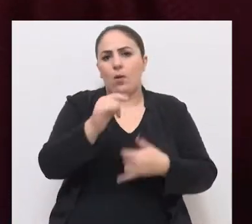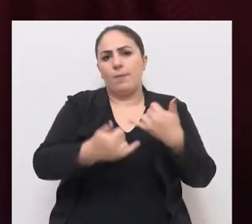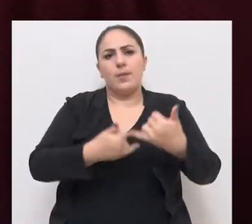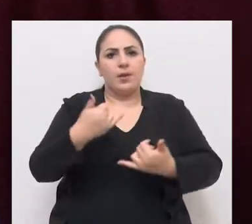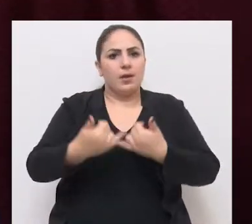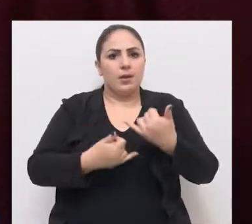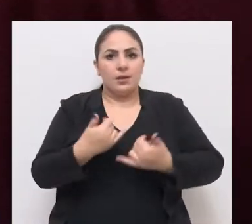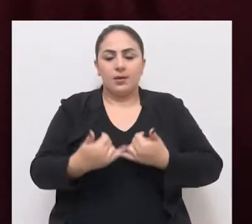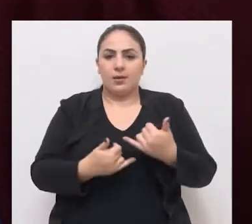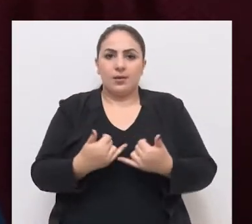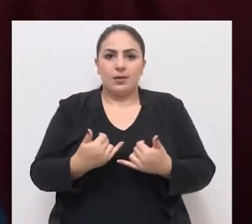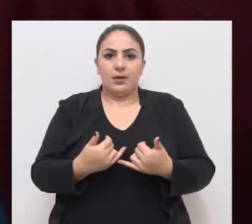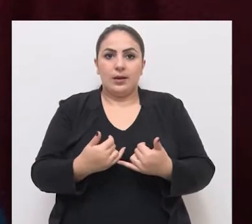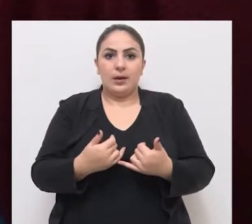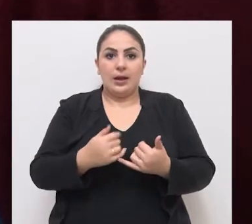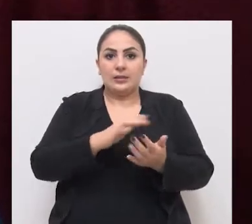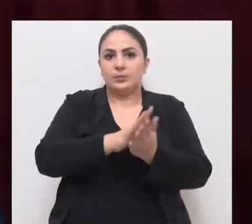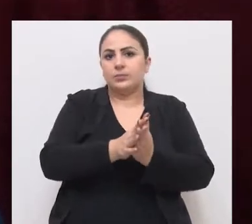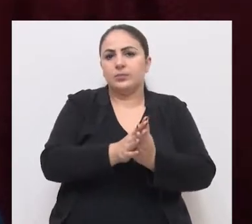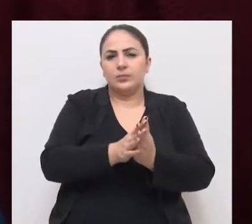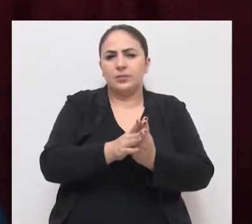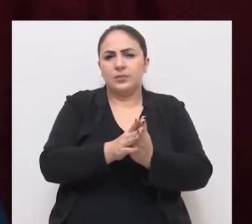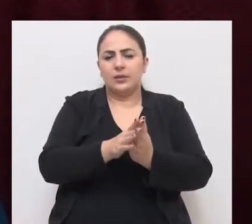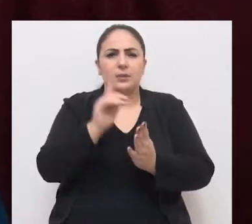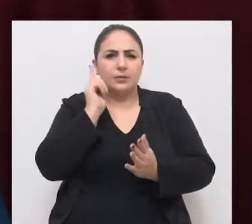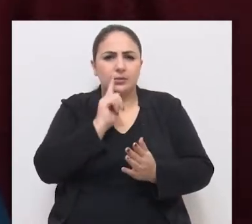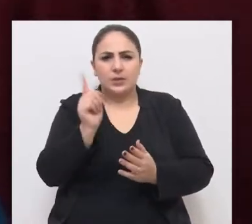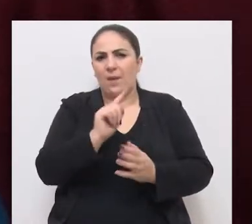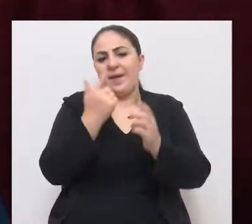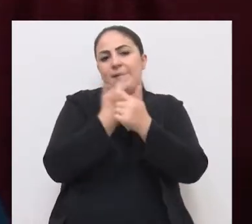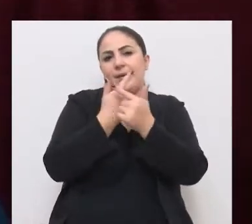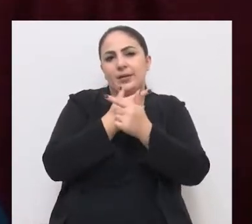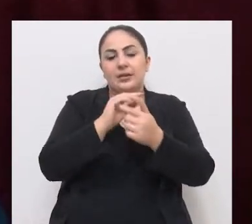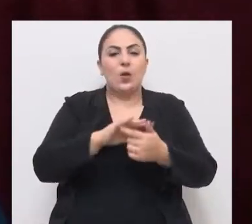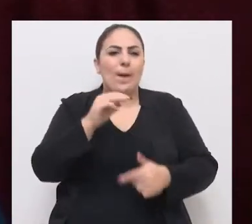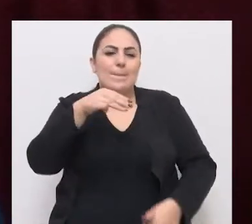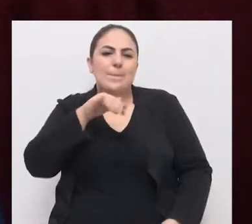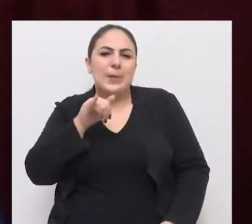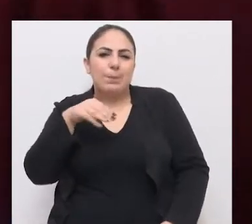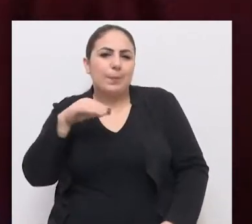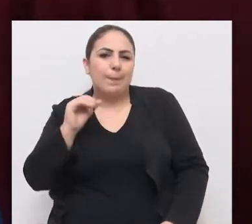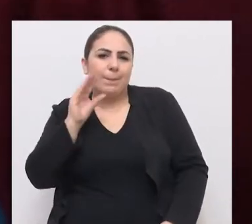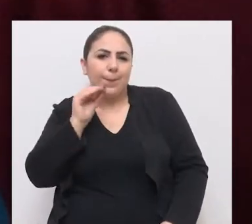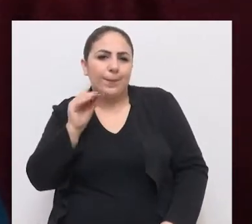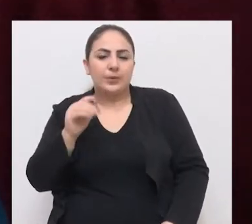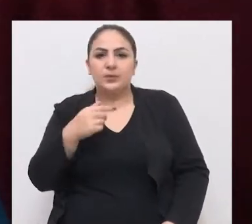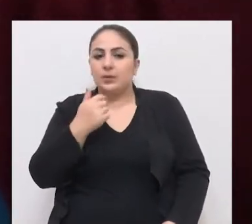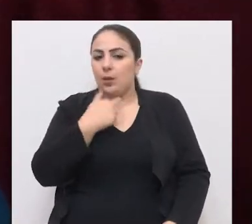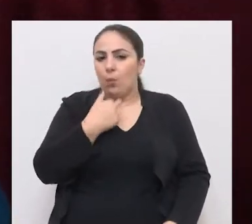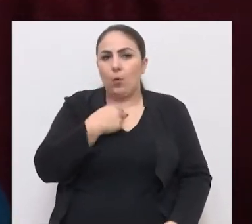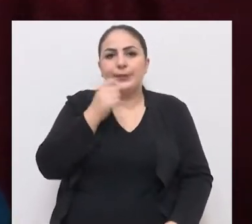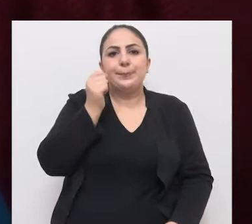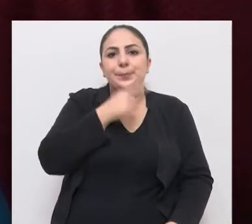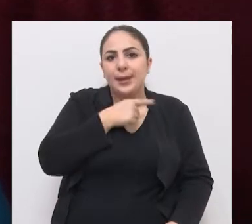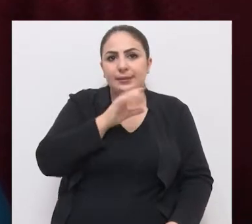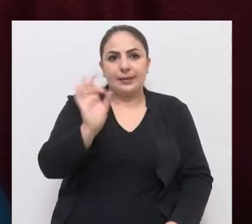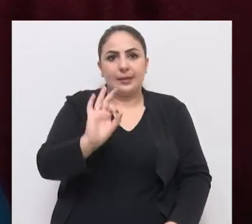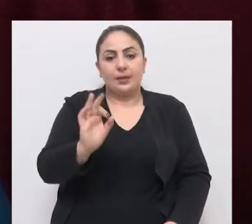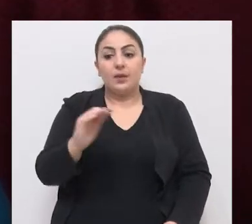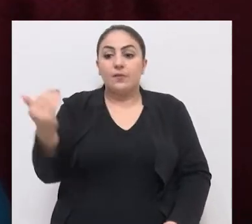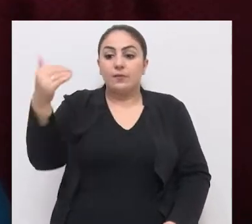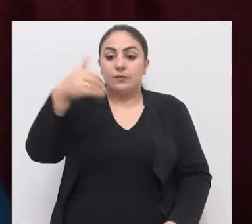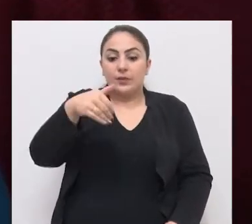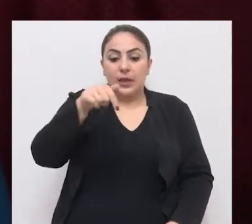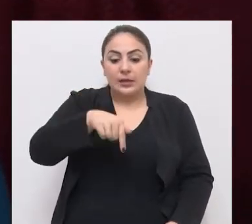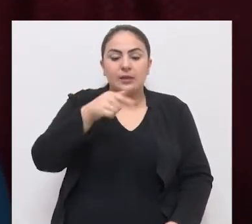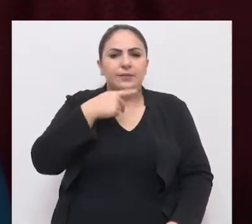é brincadeira, racismo não é engraçado, não é mimimi, não pode ser feito piada com isso. Não é